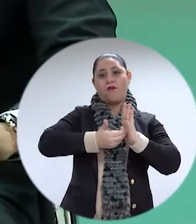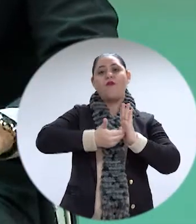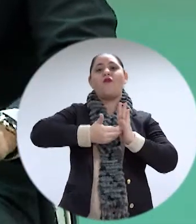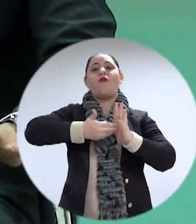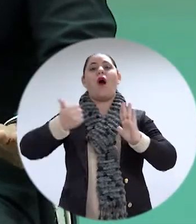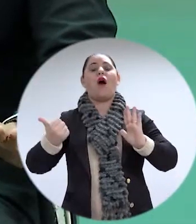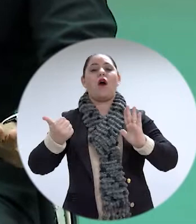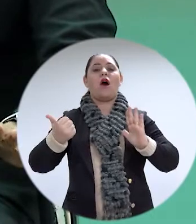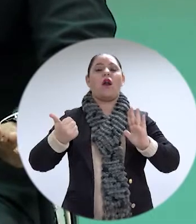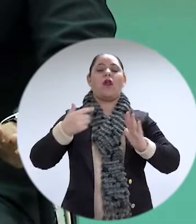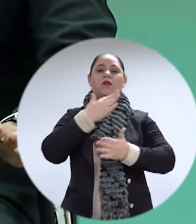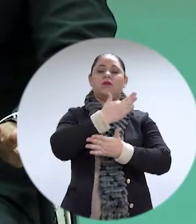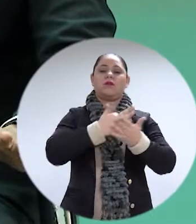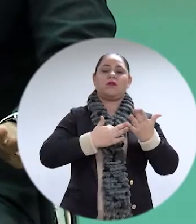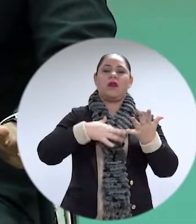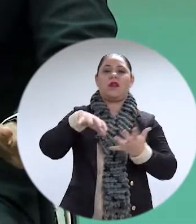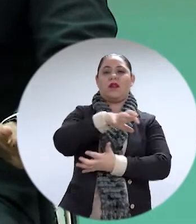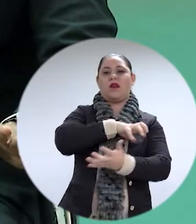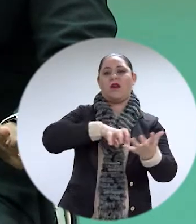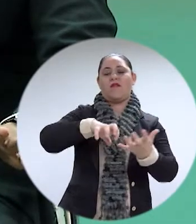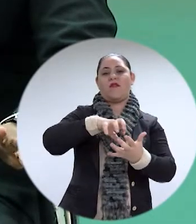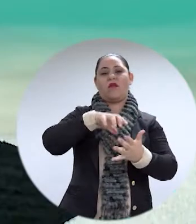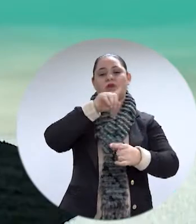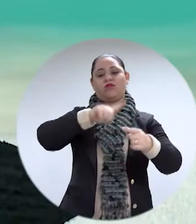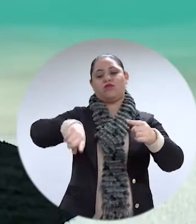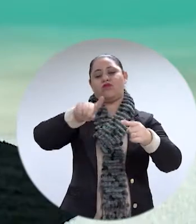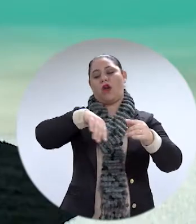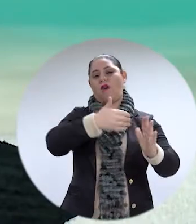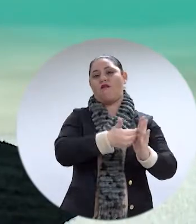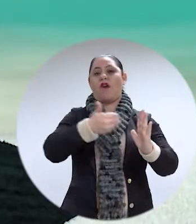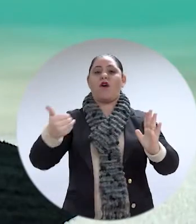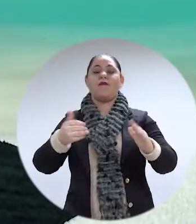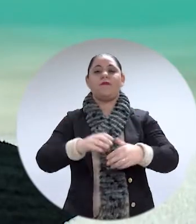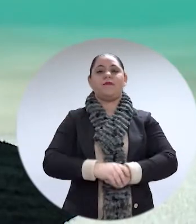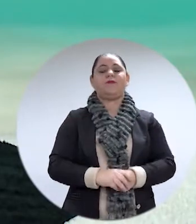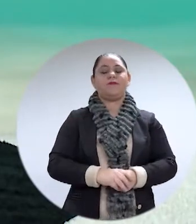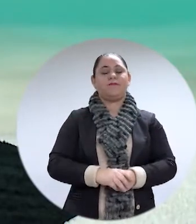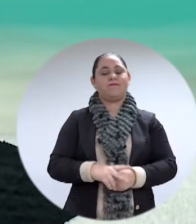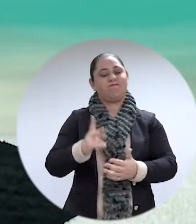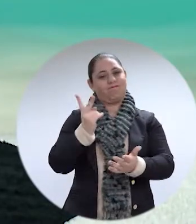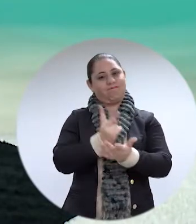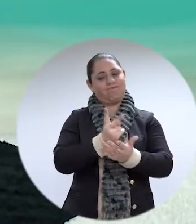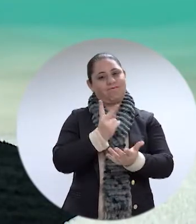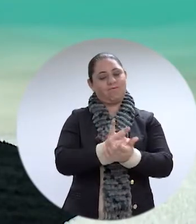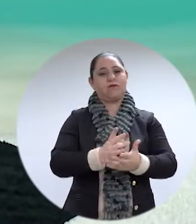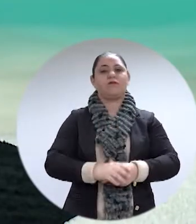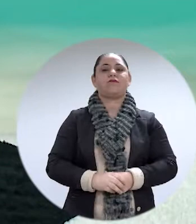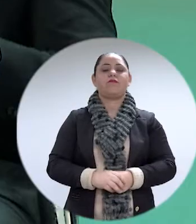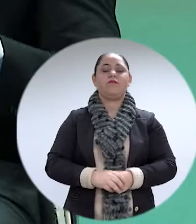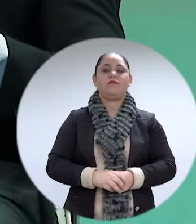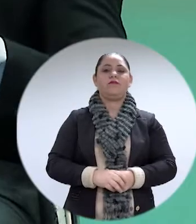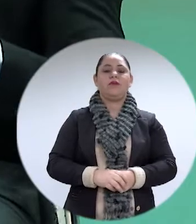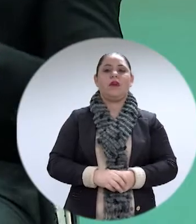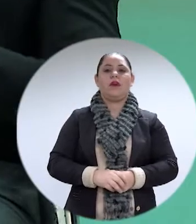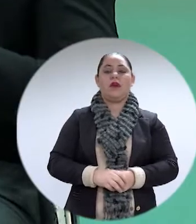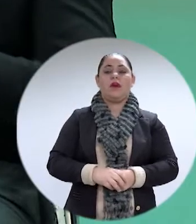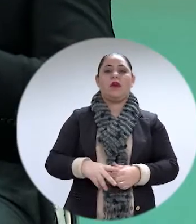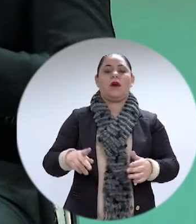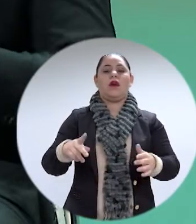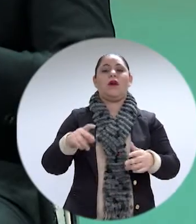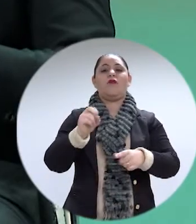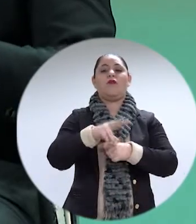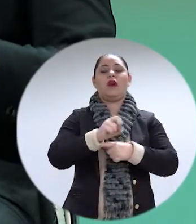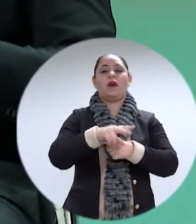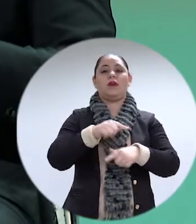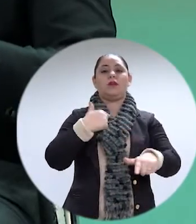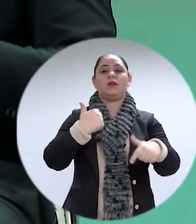militares estão fora do texto da reforma. Esses estão excluídos. Perfeito. Tá? Então, vamos seguir então, com vamos lá. Carreiras típicas de Estado,